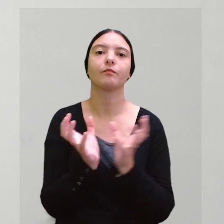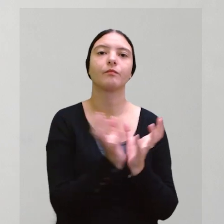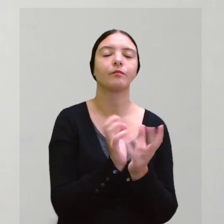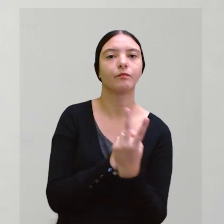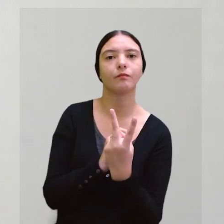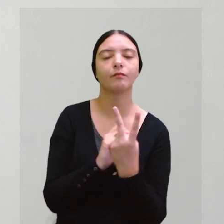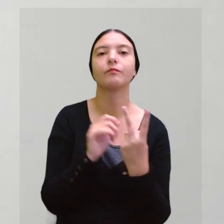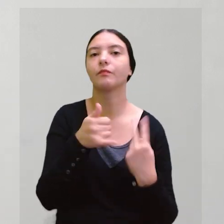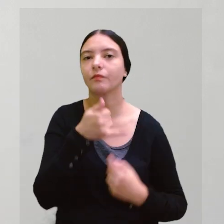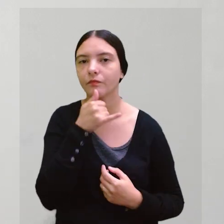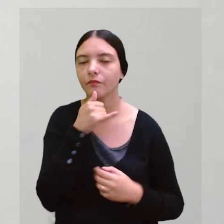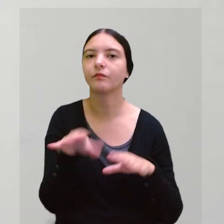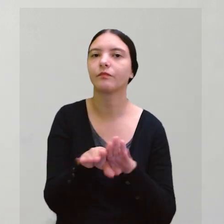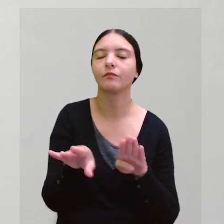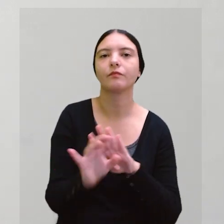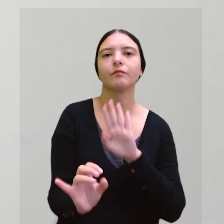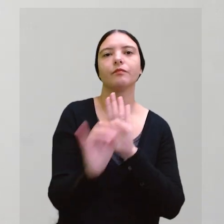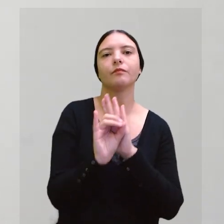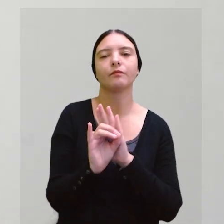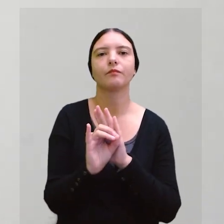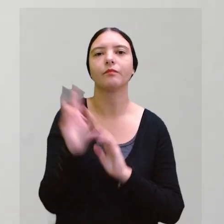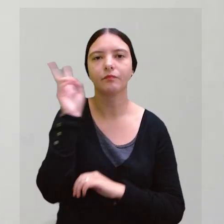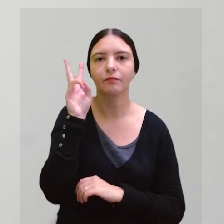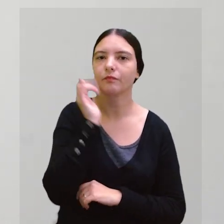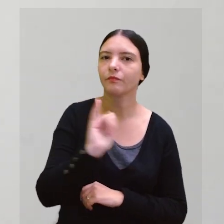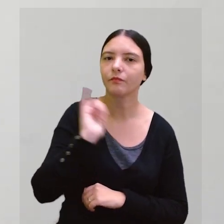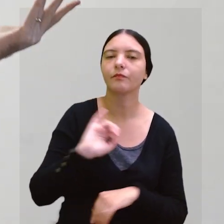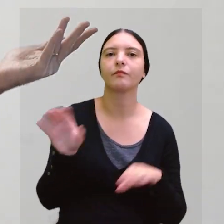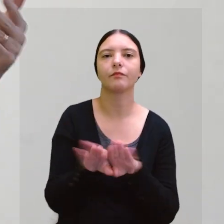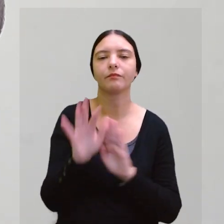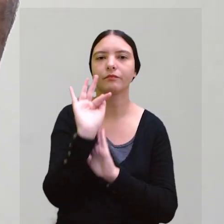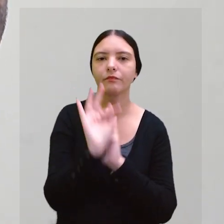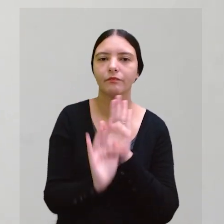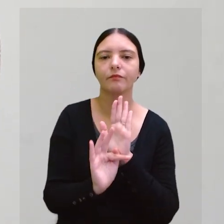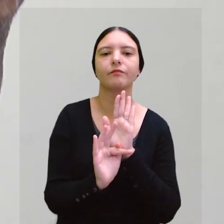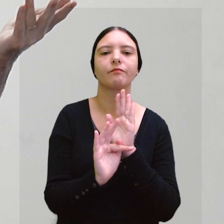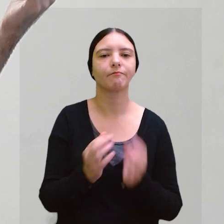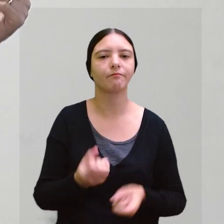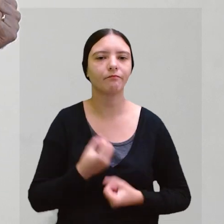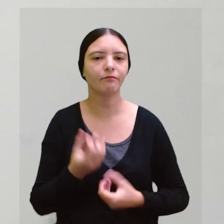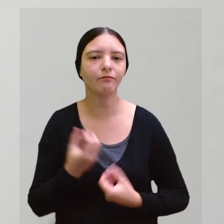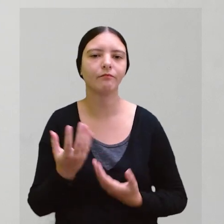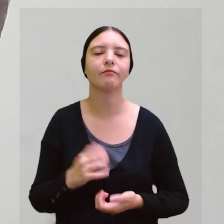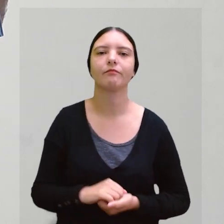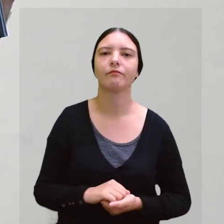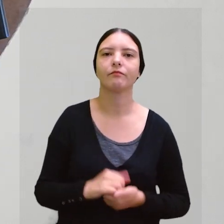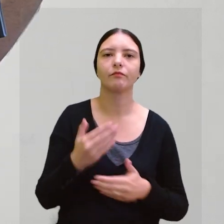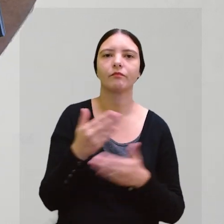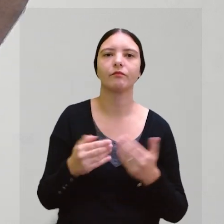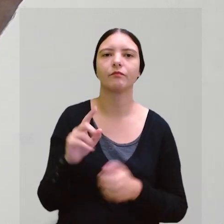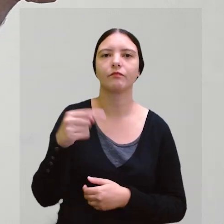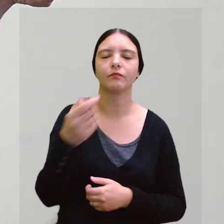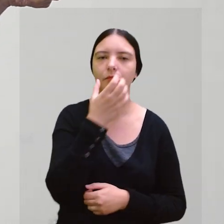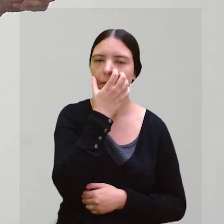coletivos, por exemplo, que constroem suas identidades ficcionais também a partir de textos poéticos. Passa mais um, professor,